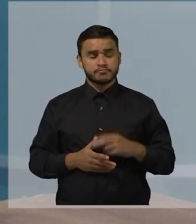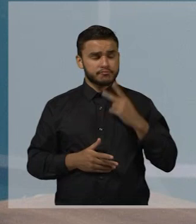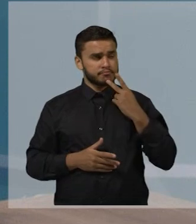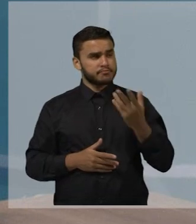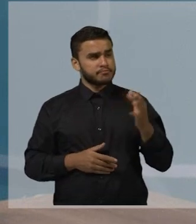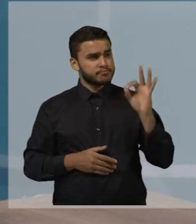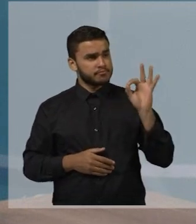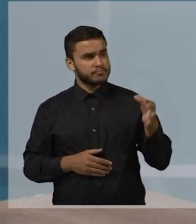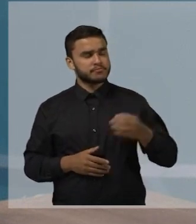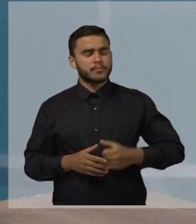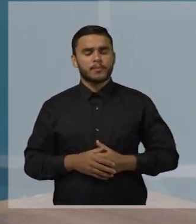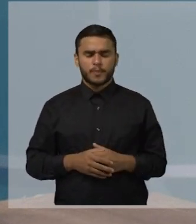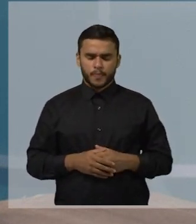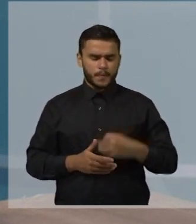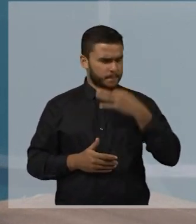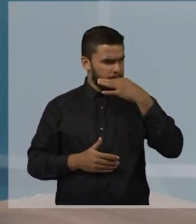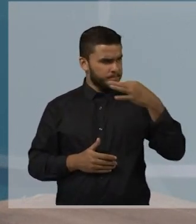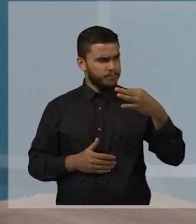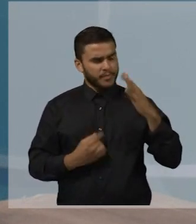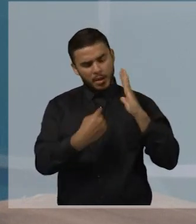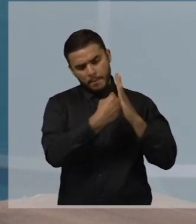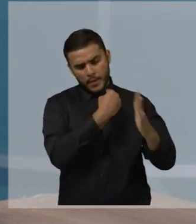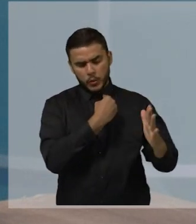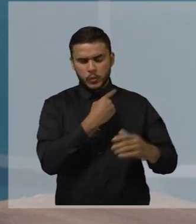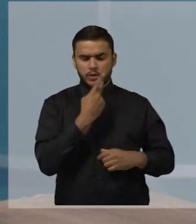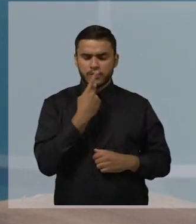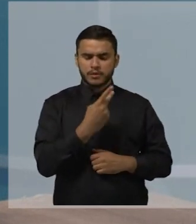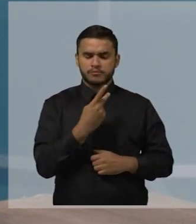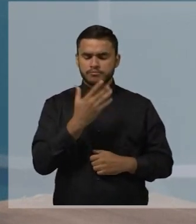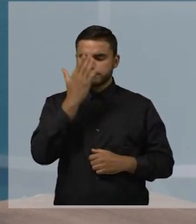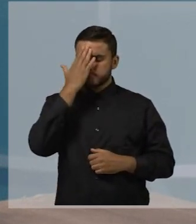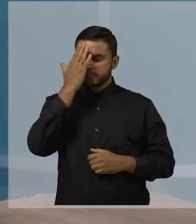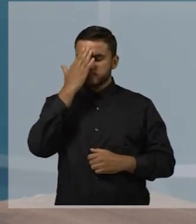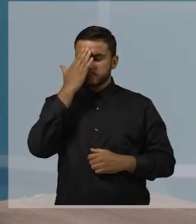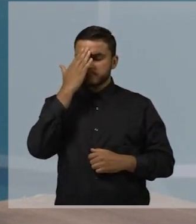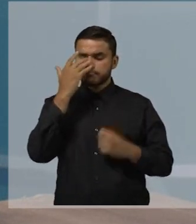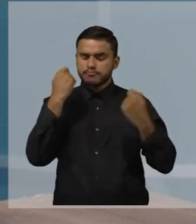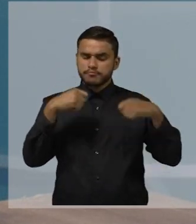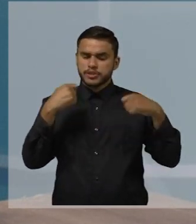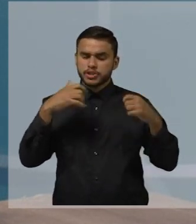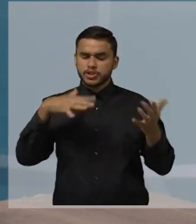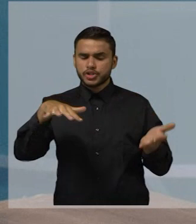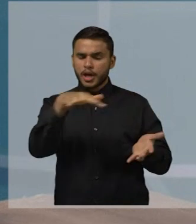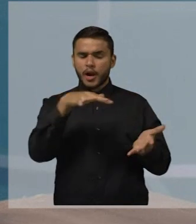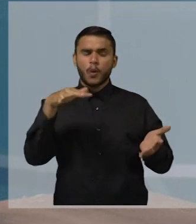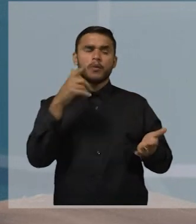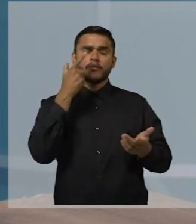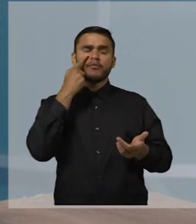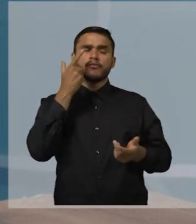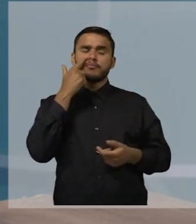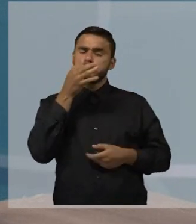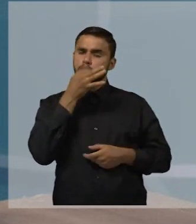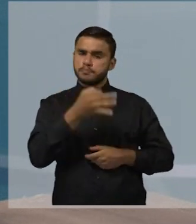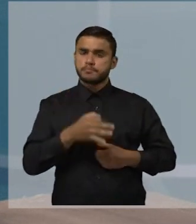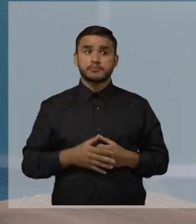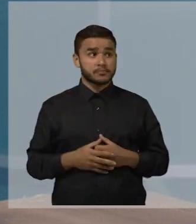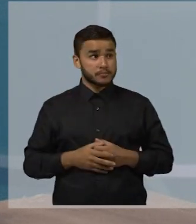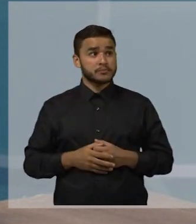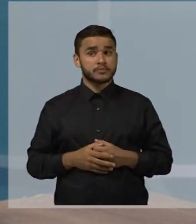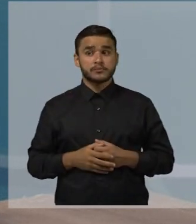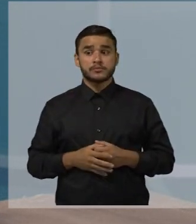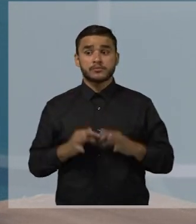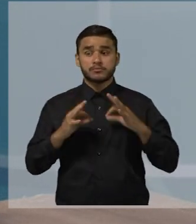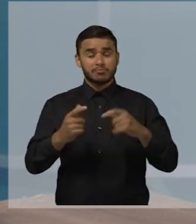indagação nos leva a uma questão mais ampla. Qual seja, a crise